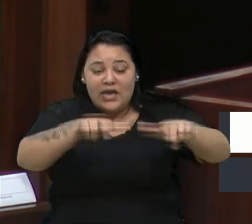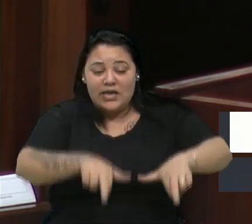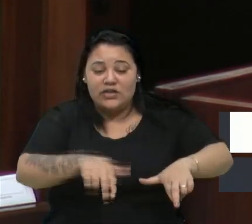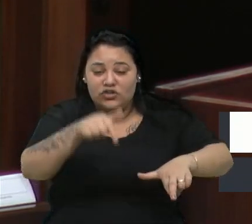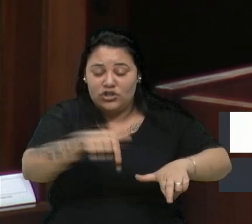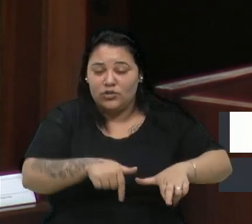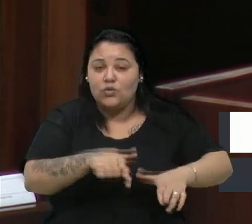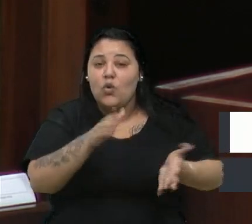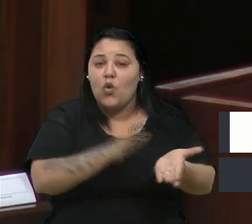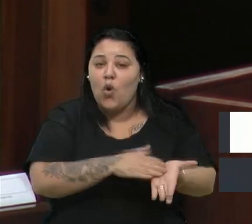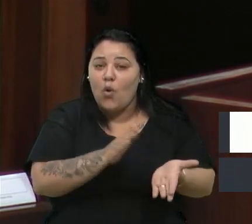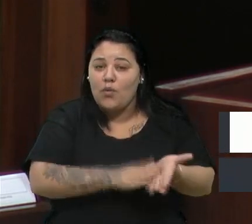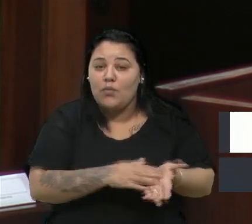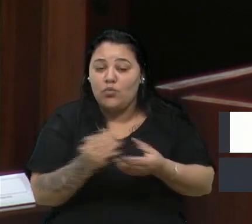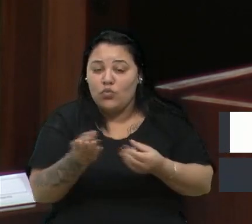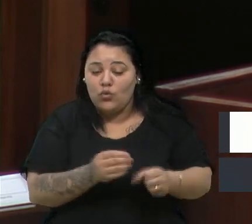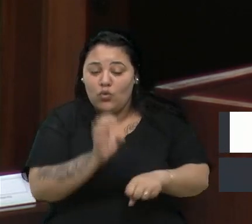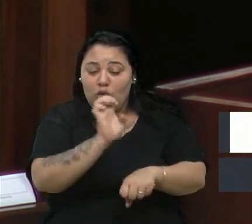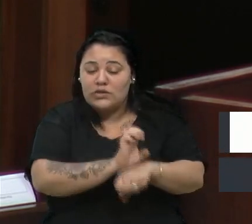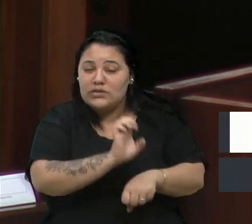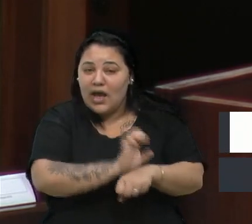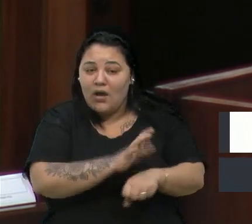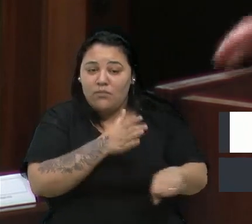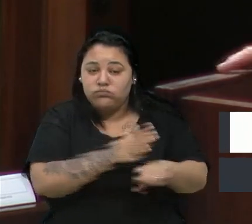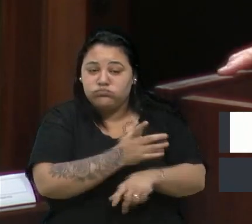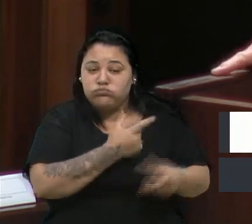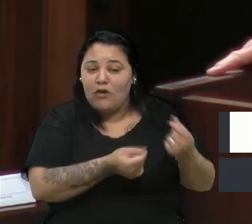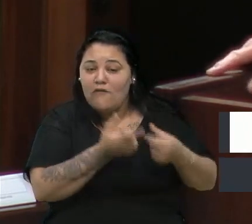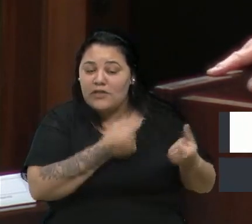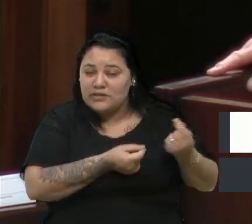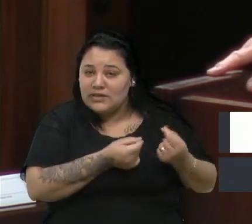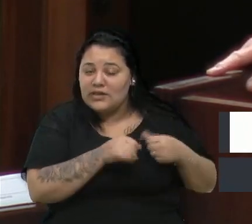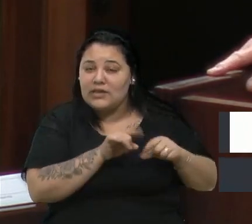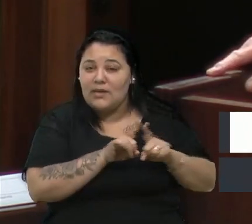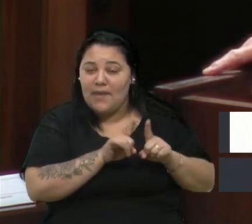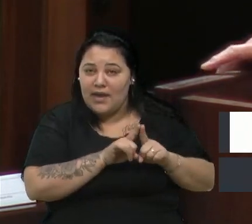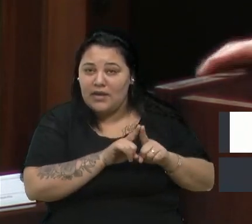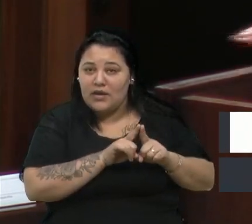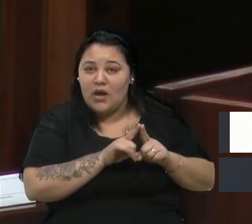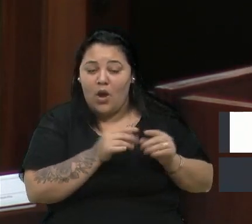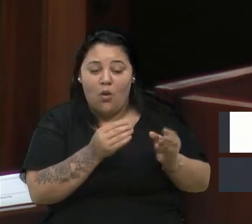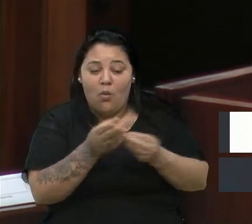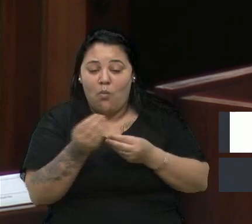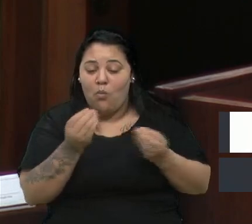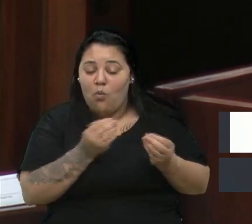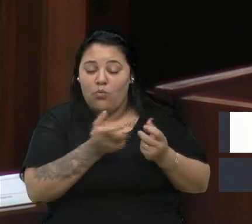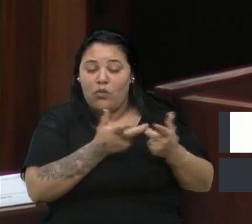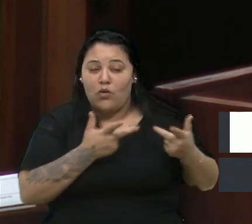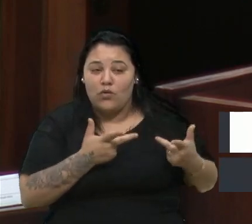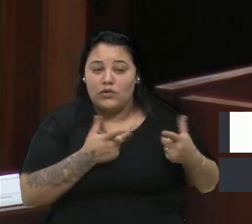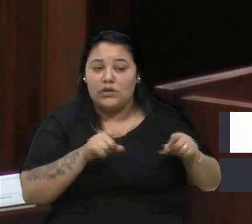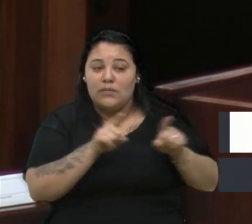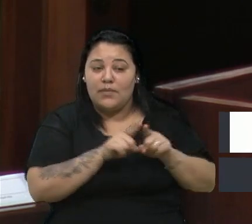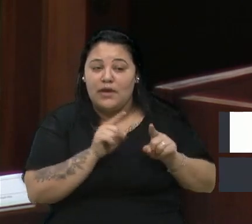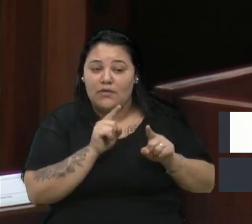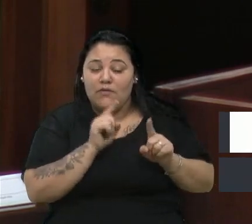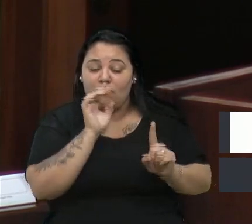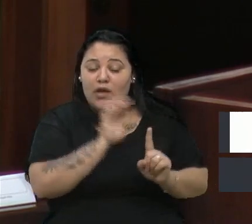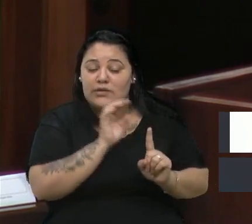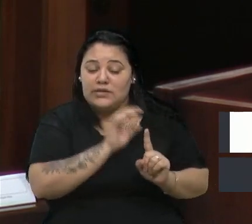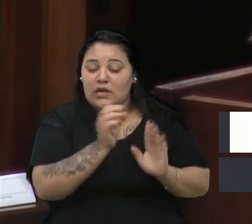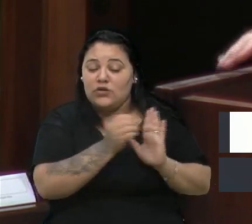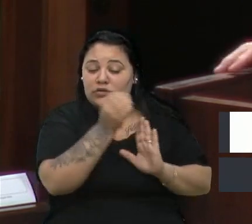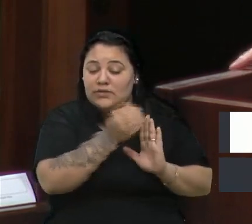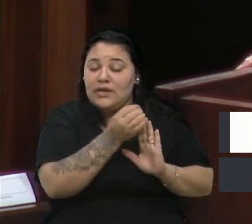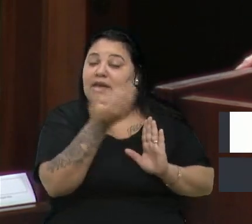do Estado a participação financeira, que muitas coisas esbarram no orçamento, e esse é